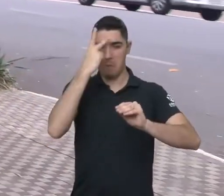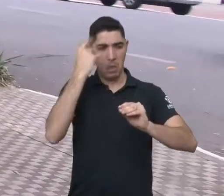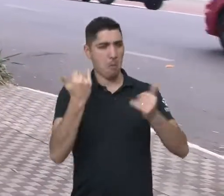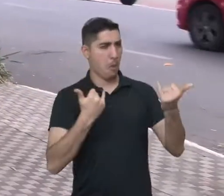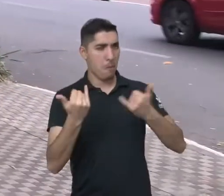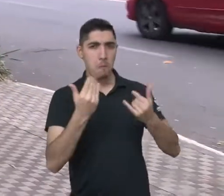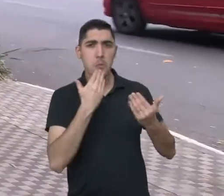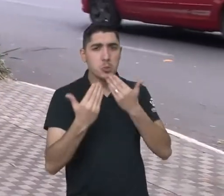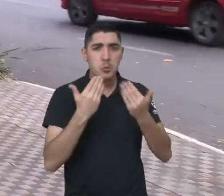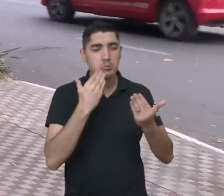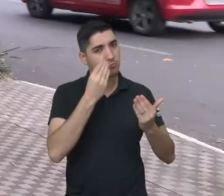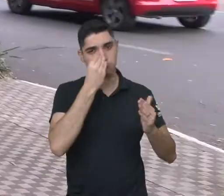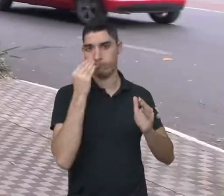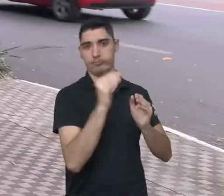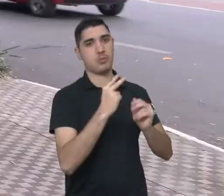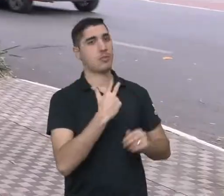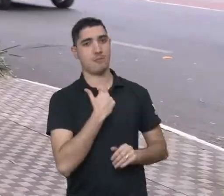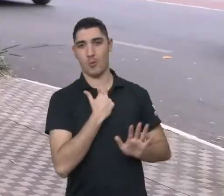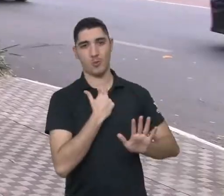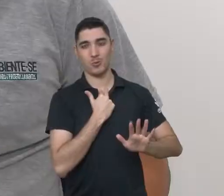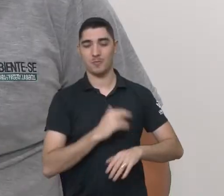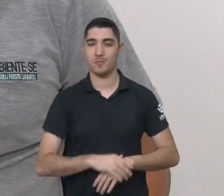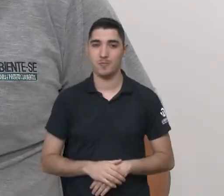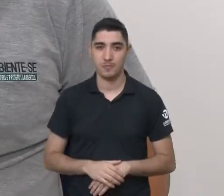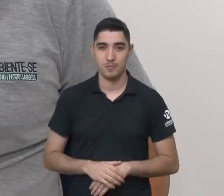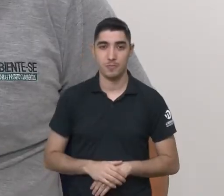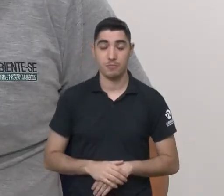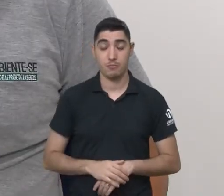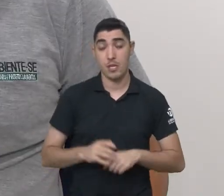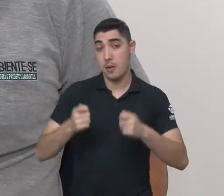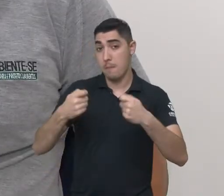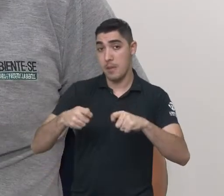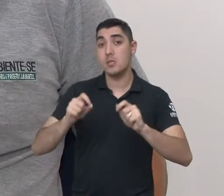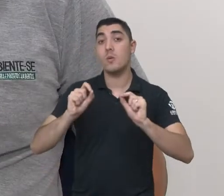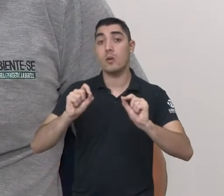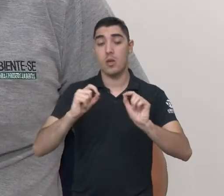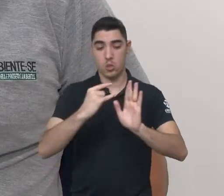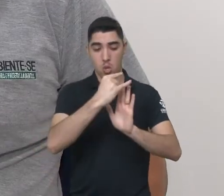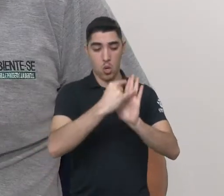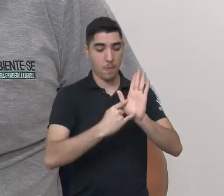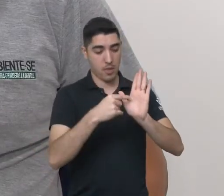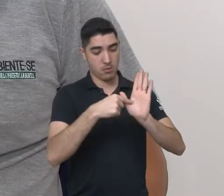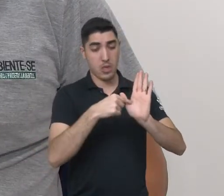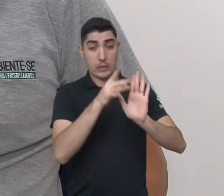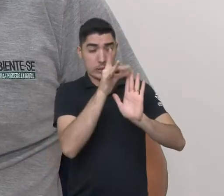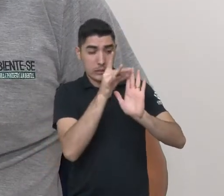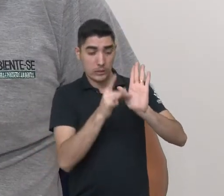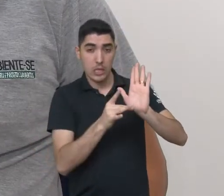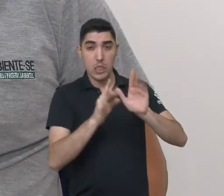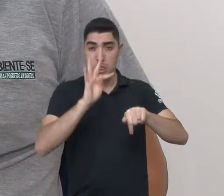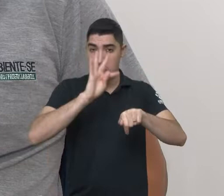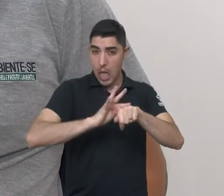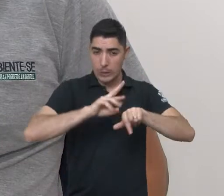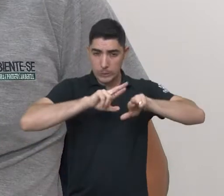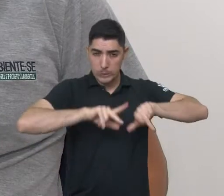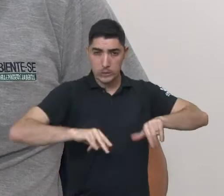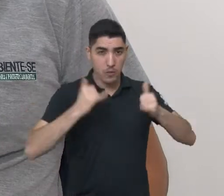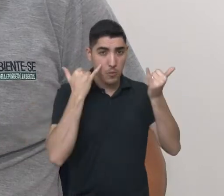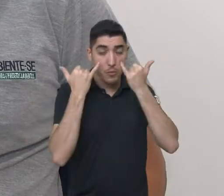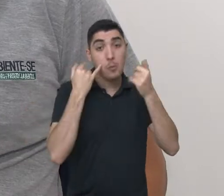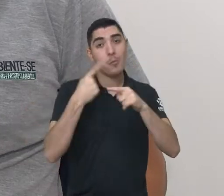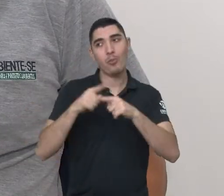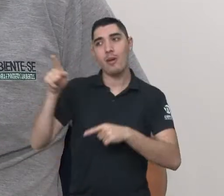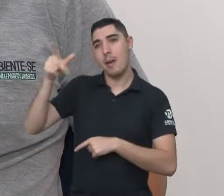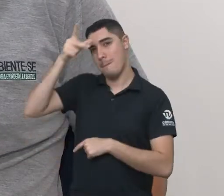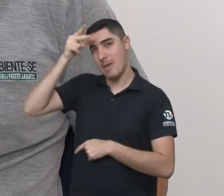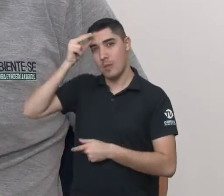pela Secretaria de Urbanismo e Sustentabilidade. É necessário na apresentação de documentos técnicos, né, que